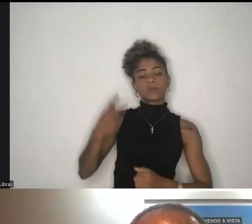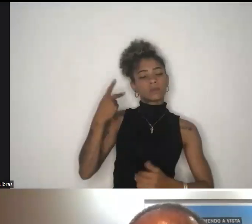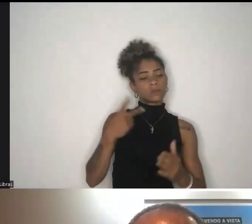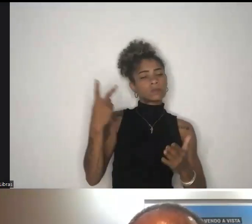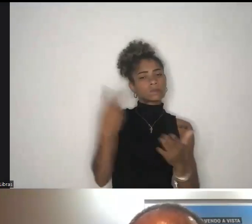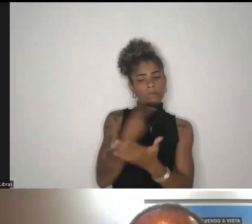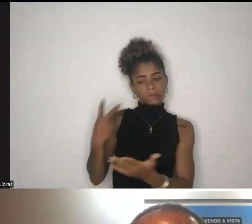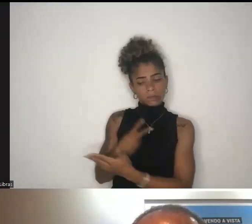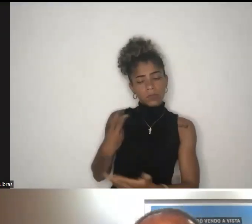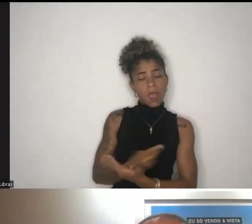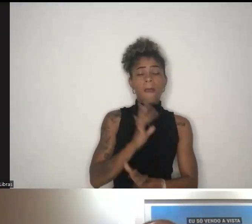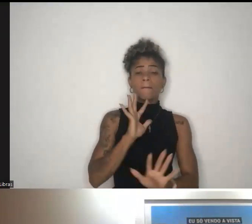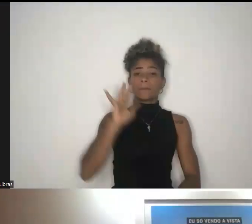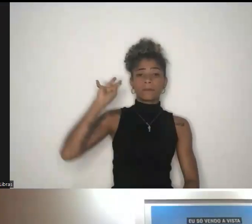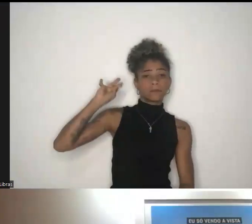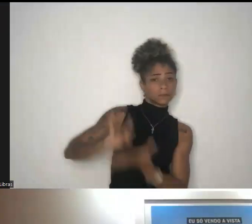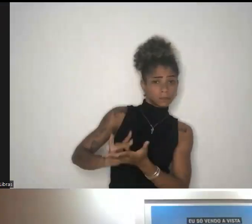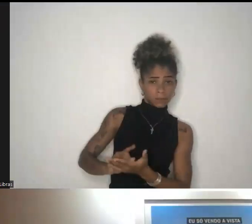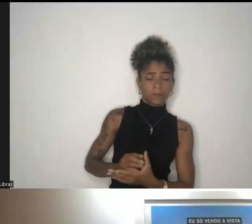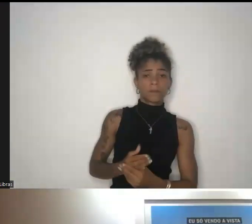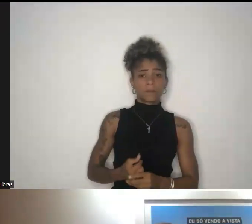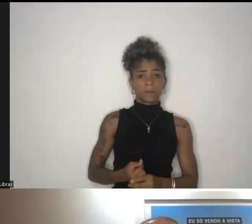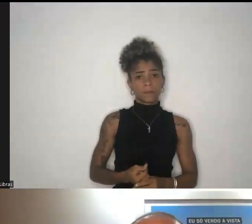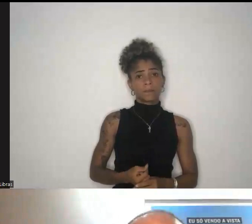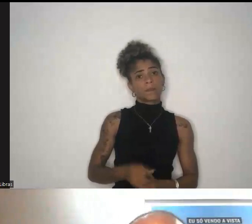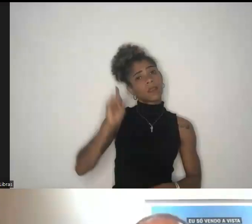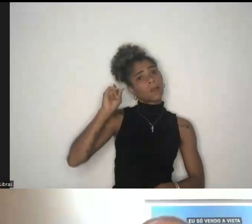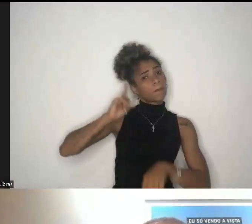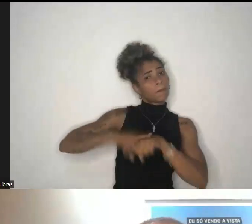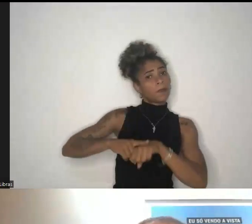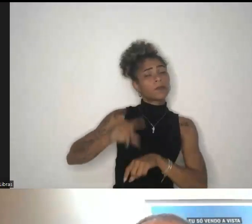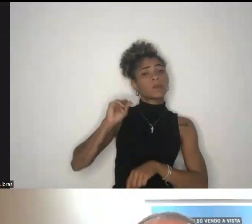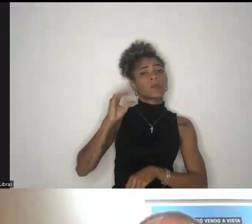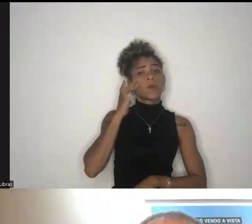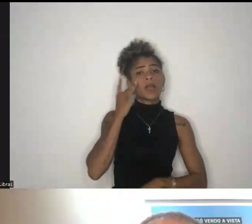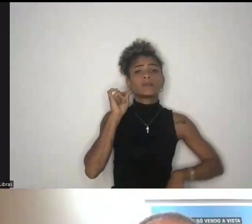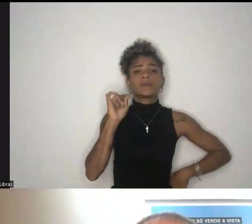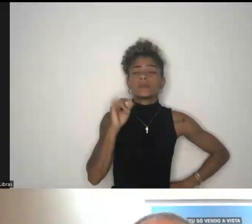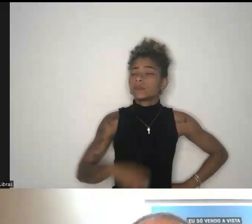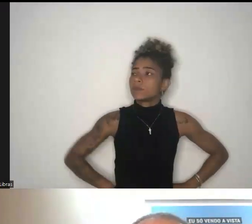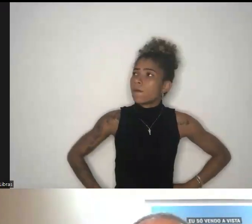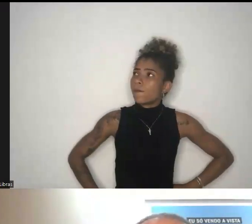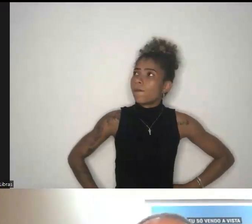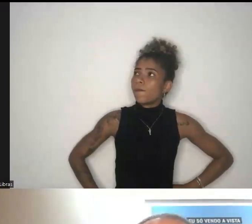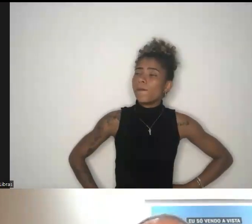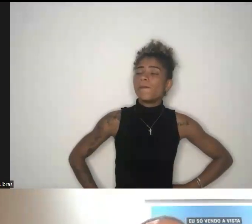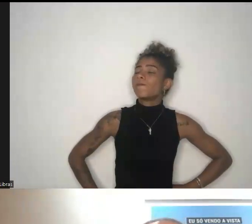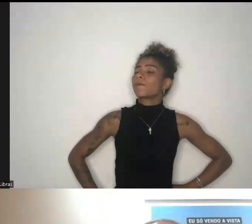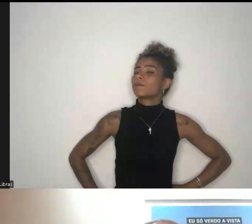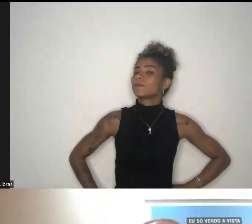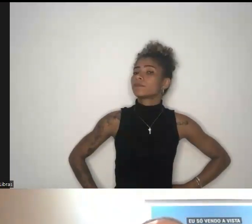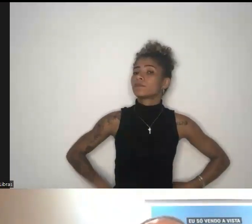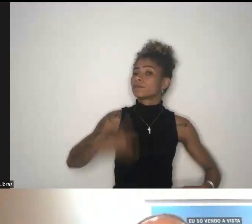mas é realmente é são momentos que eu acho que em algum momento aconteceu